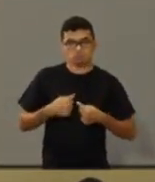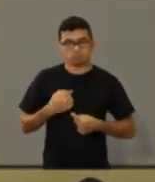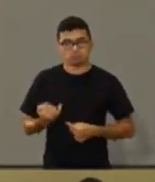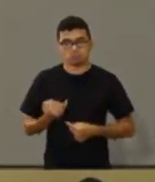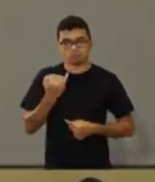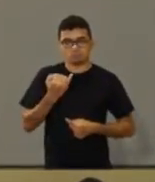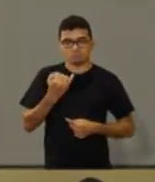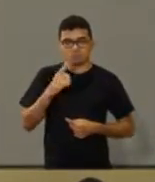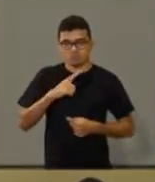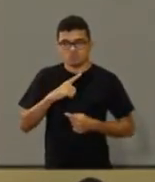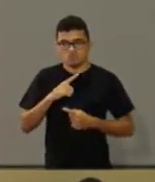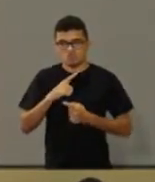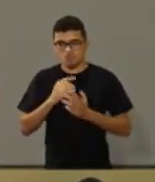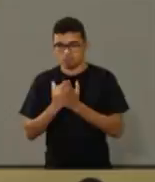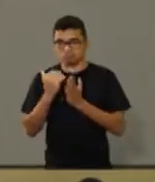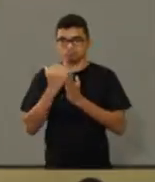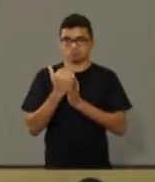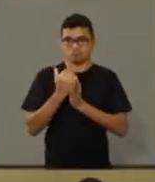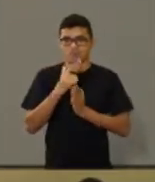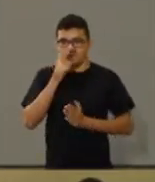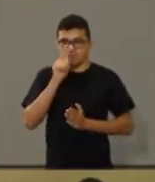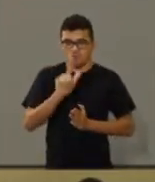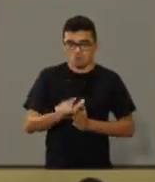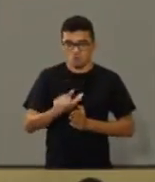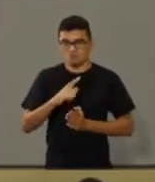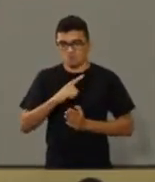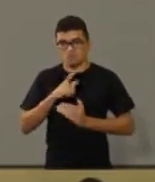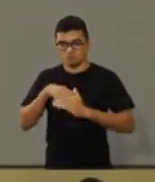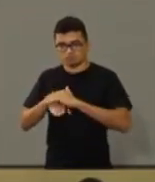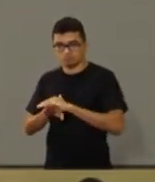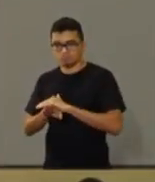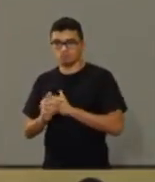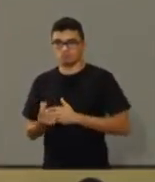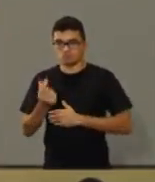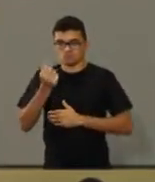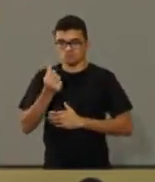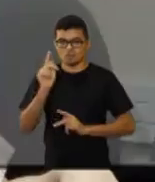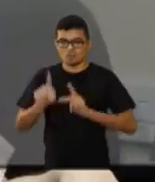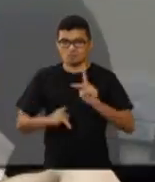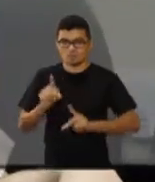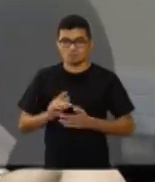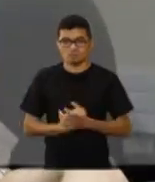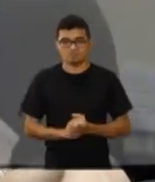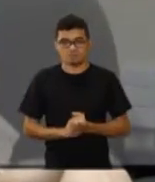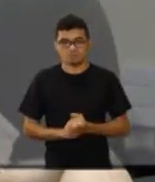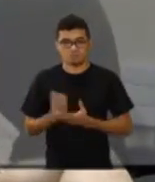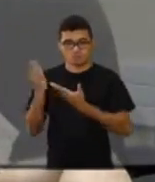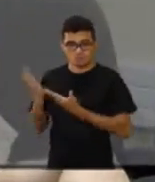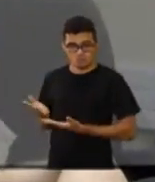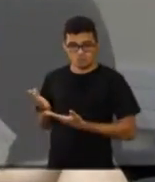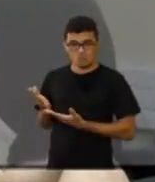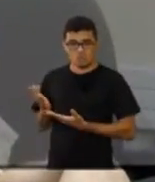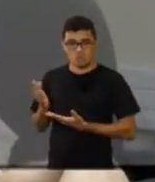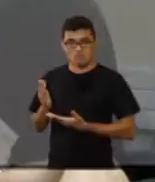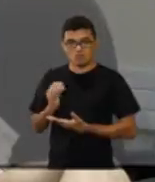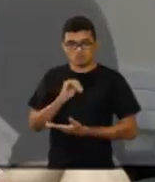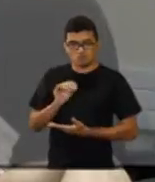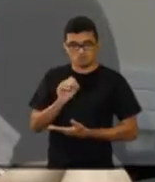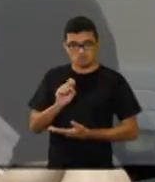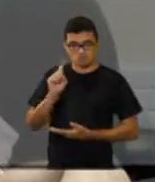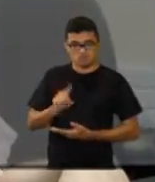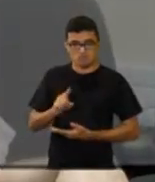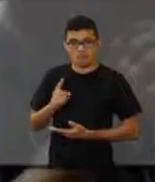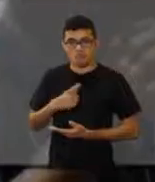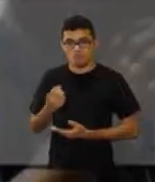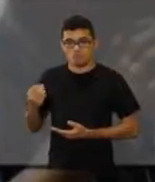significativo acima da inflação e que pode render uma boa poupança aí para a população. Para José Aparecido, as novas